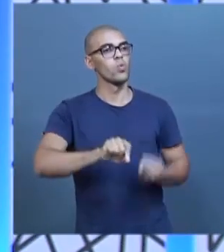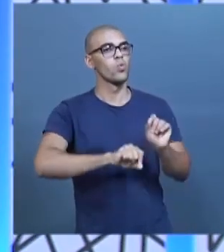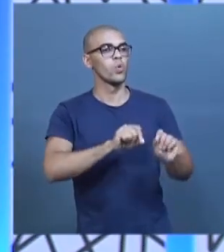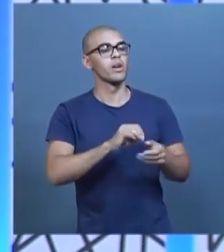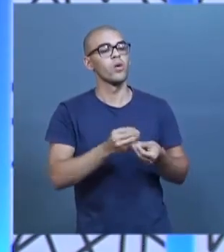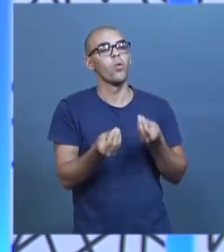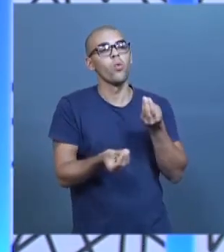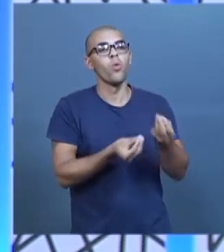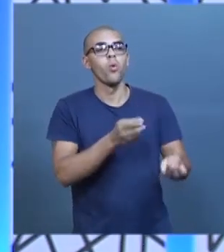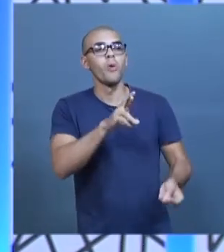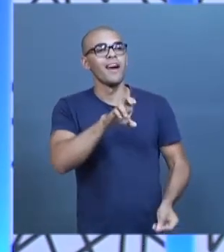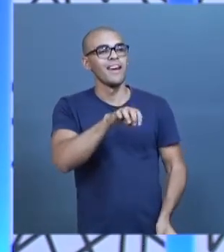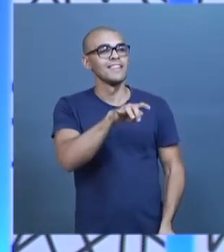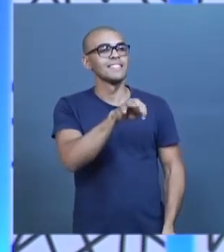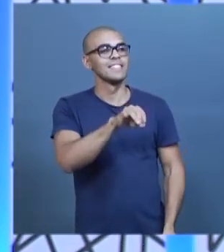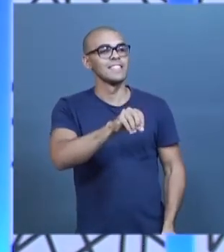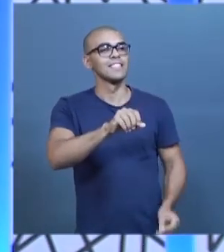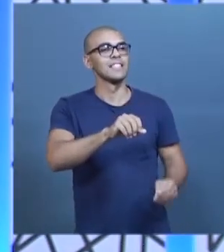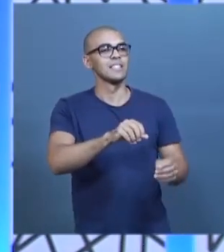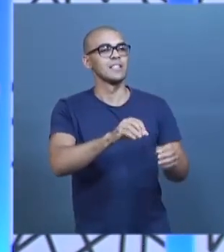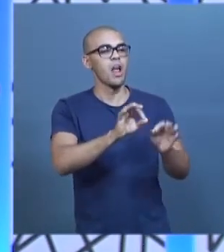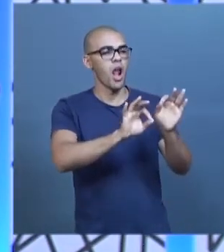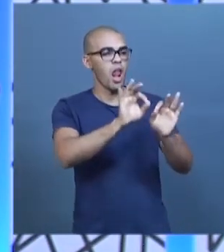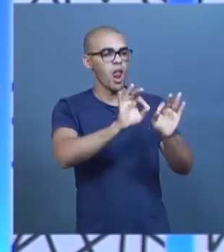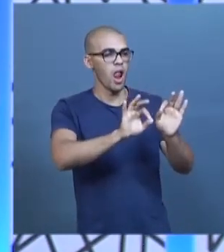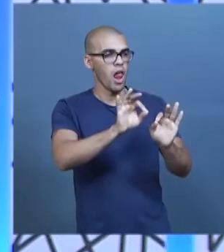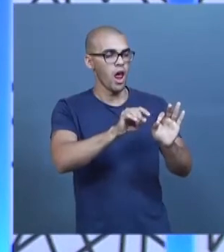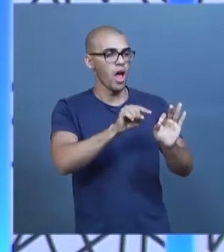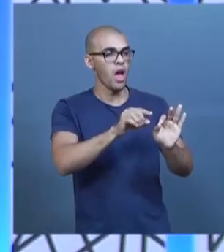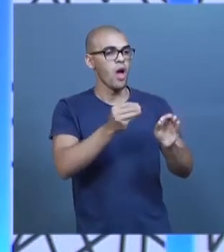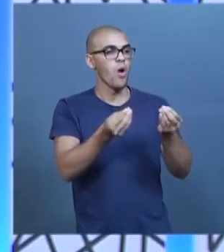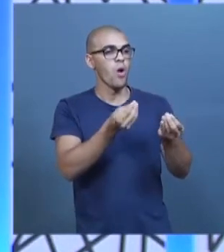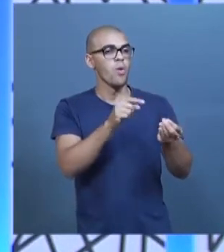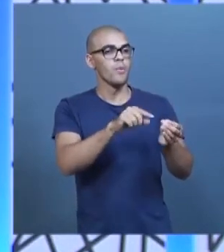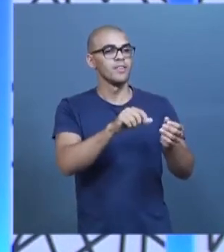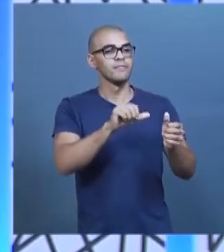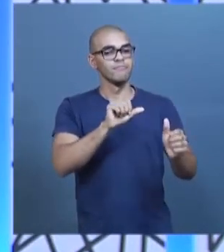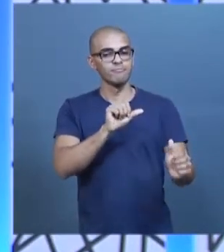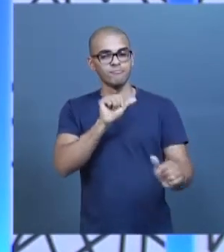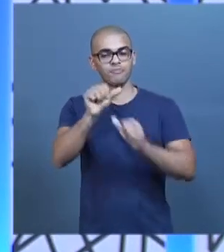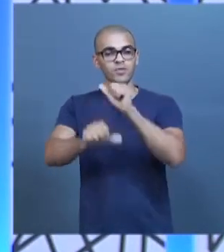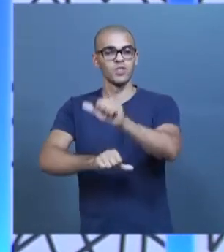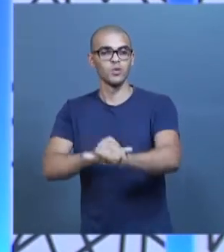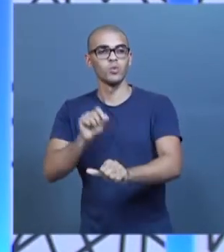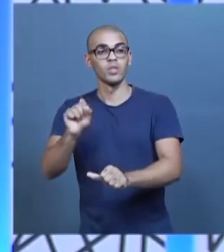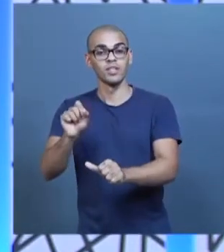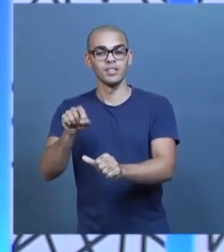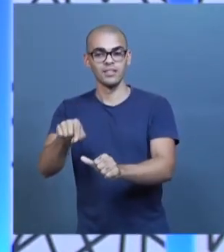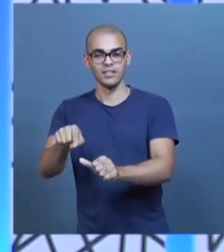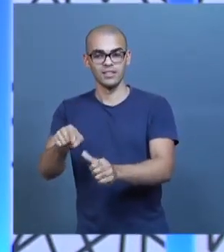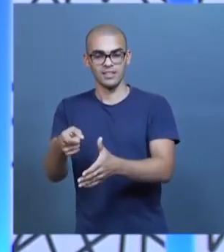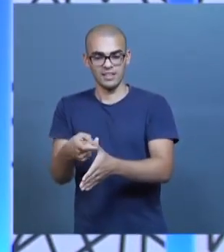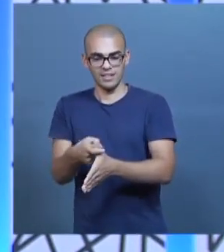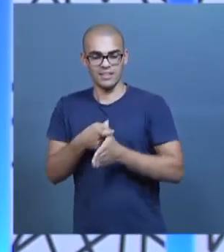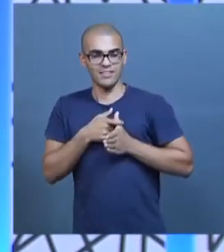formadas, mas sim como essas receitas são transformadas em despesas, na outra ponta do orçamento.